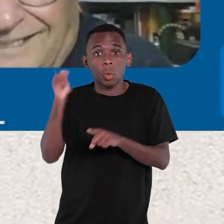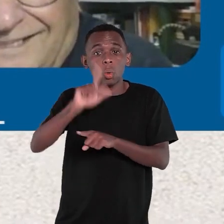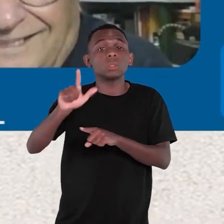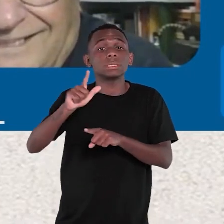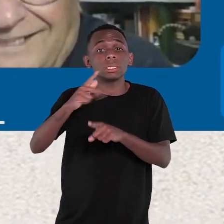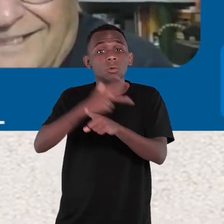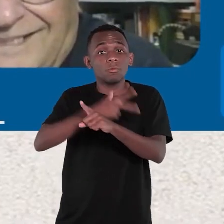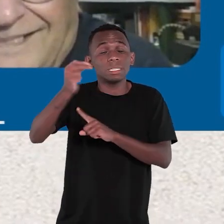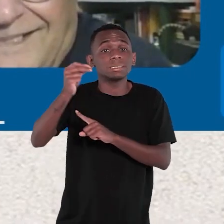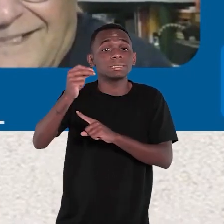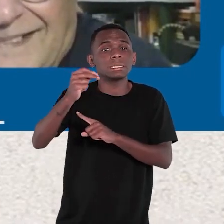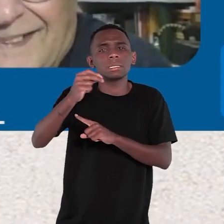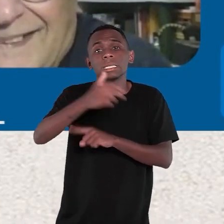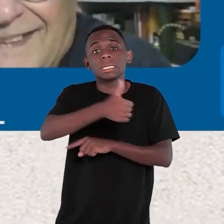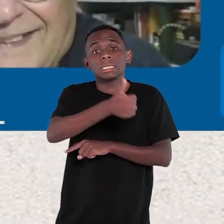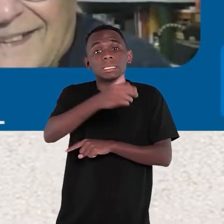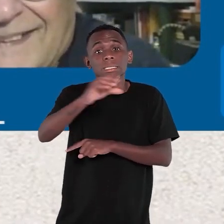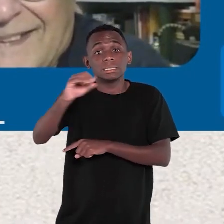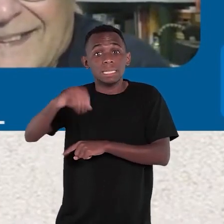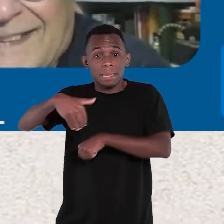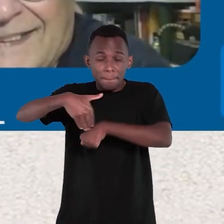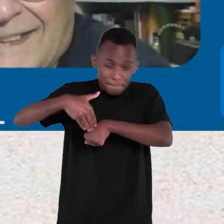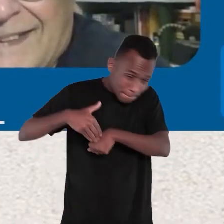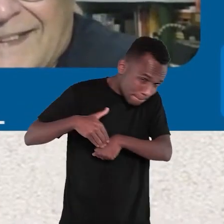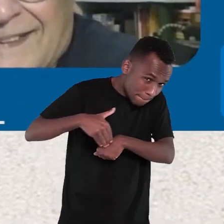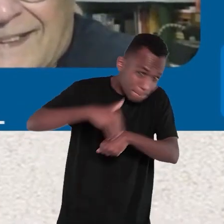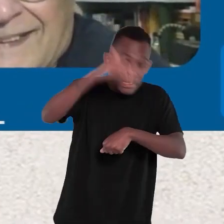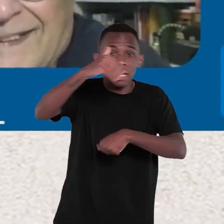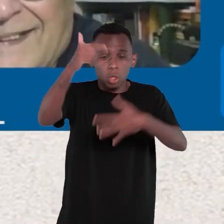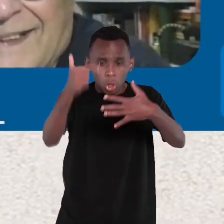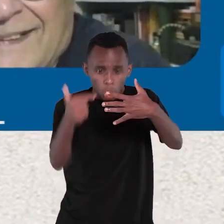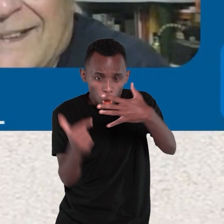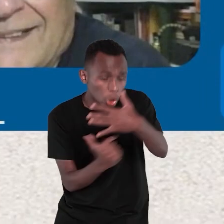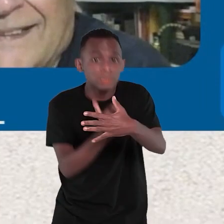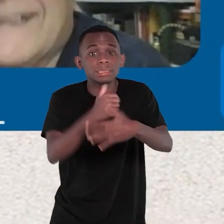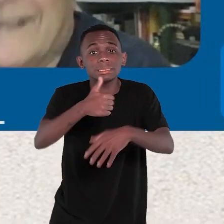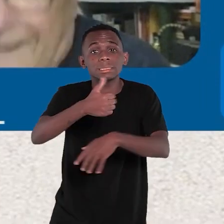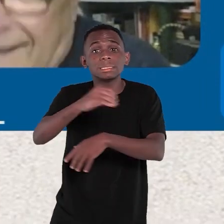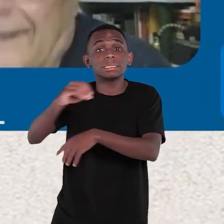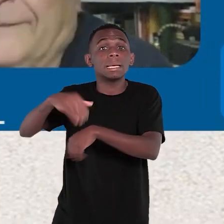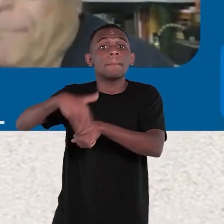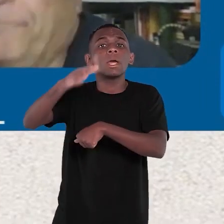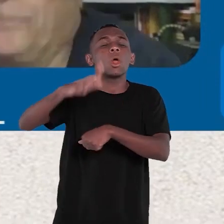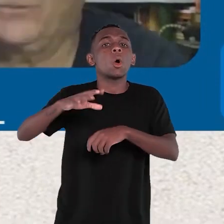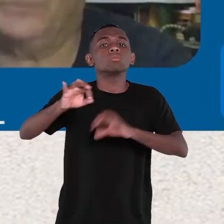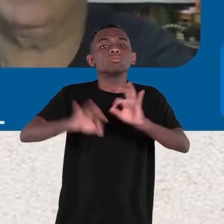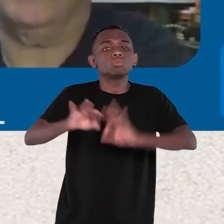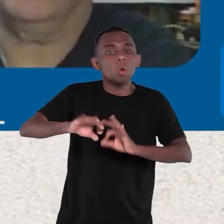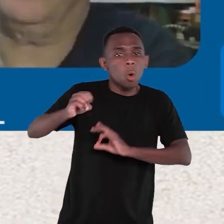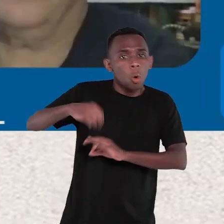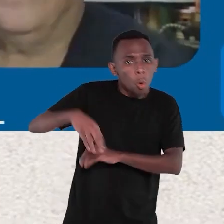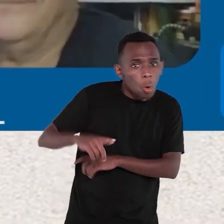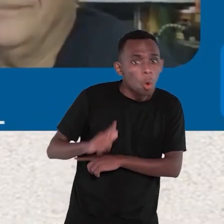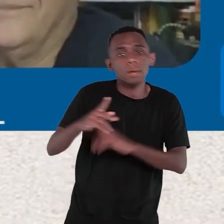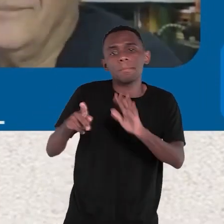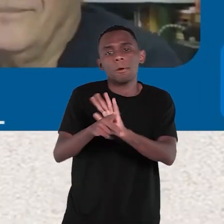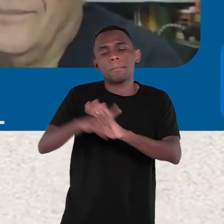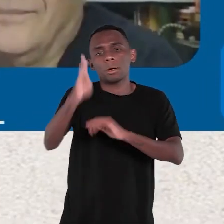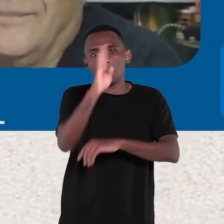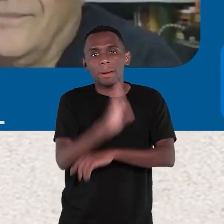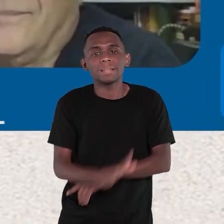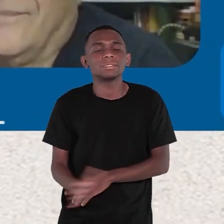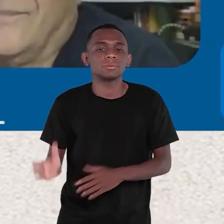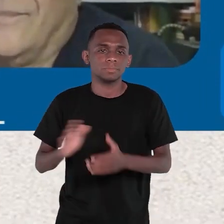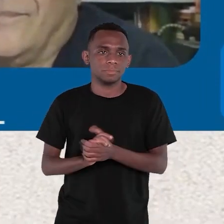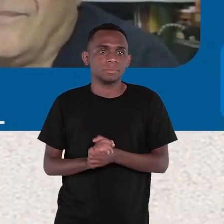uma das 100 melhores ONGs do Brasil, né? Isso é uma titularidade, é uma premiação, mas